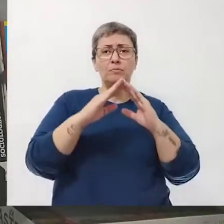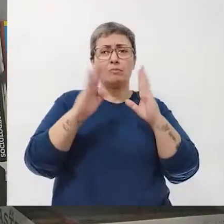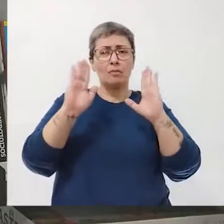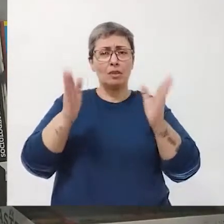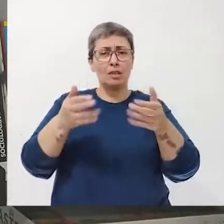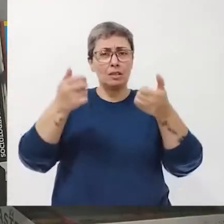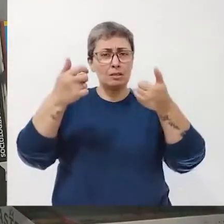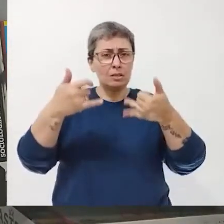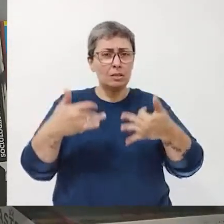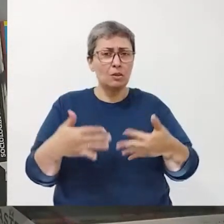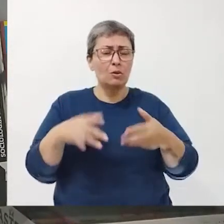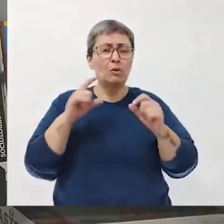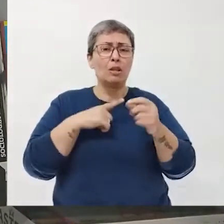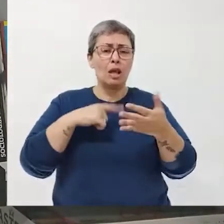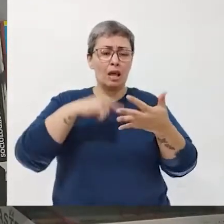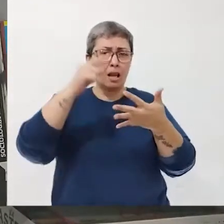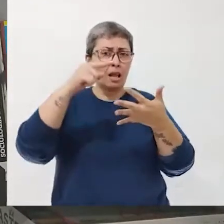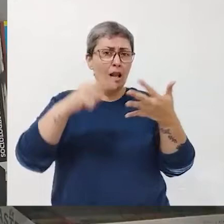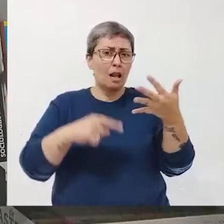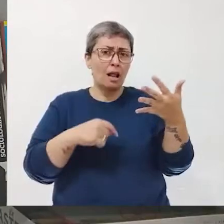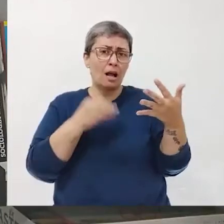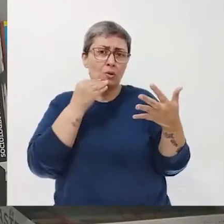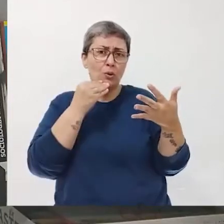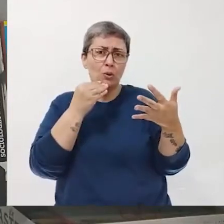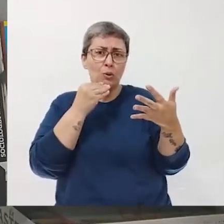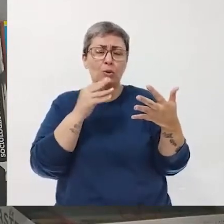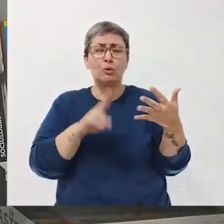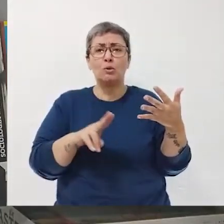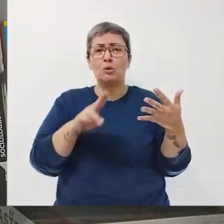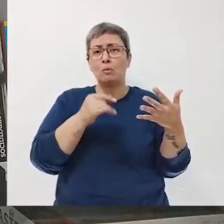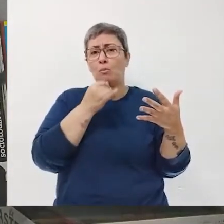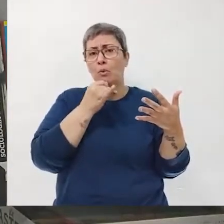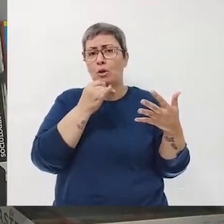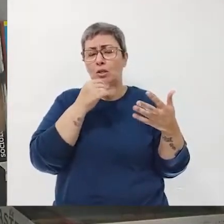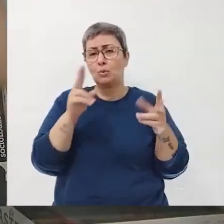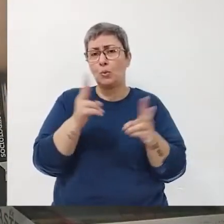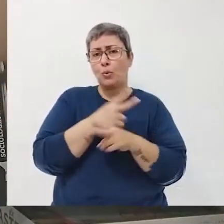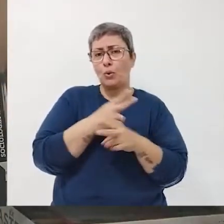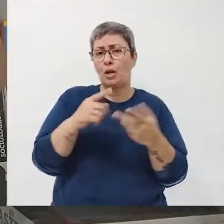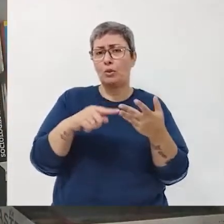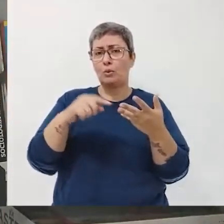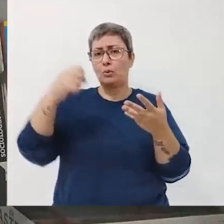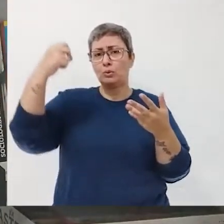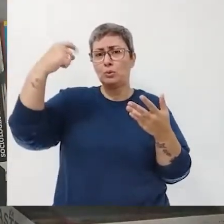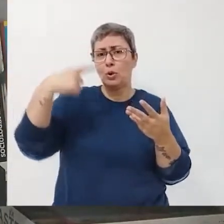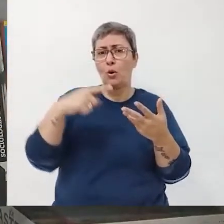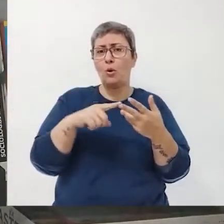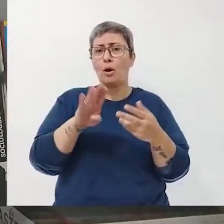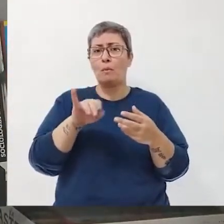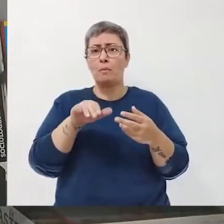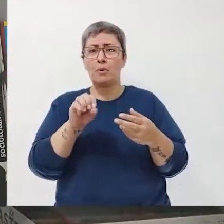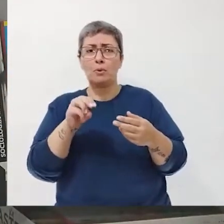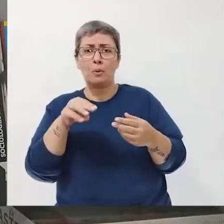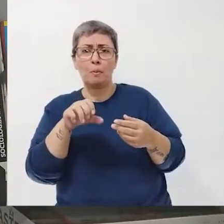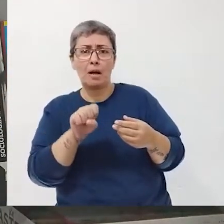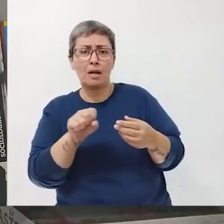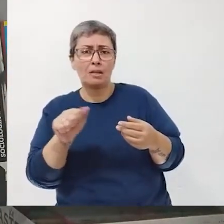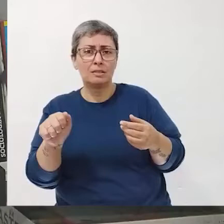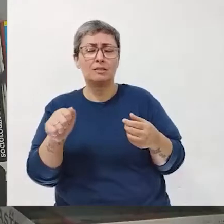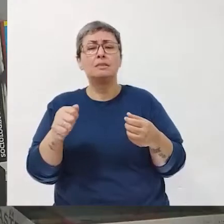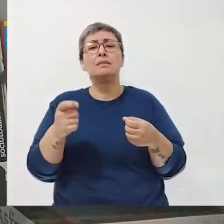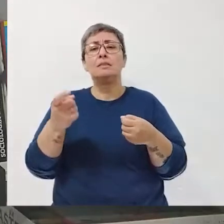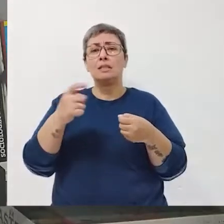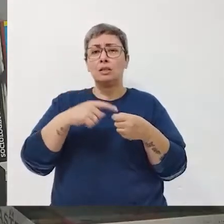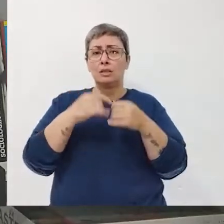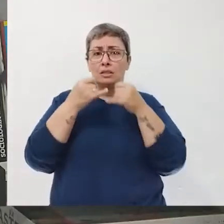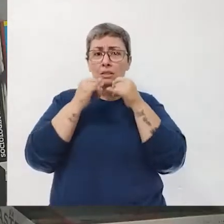falei que a gente tem muitas oportunidades de utilizar, por exemplo, o vento, o sol e a biomassa como energia renovável,